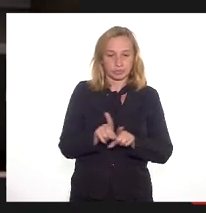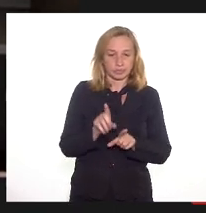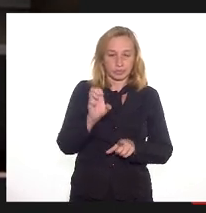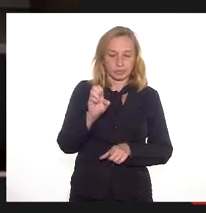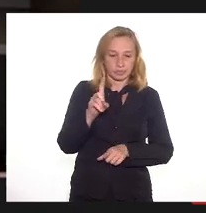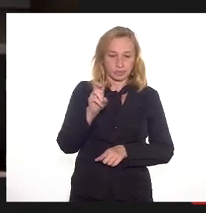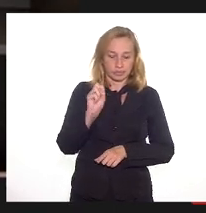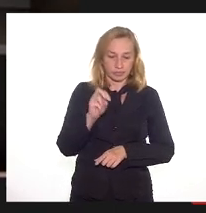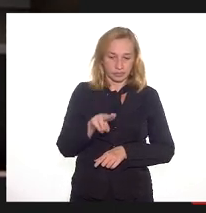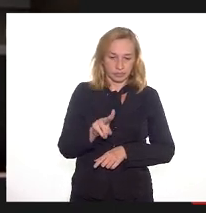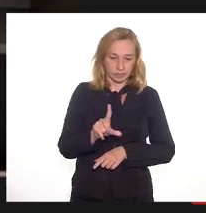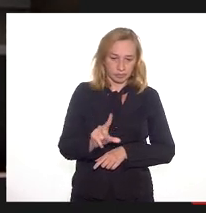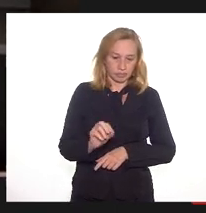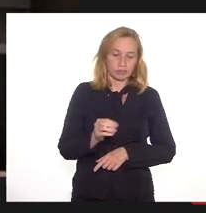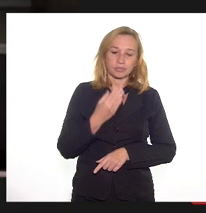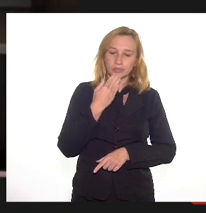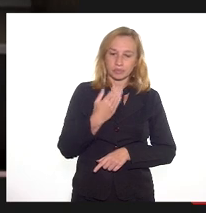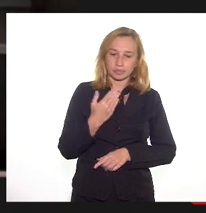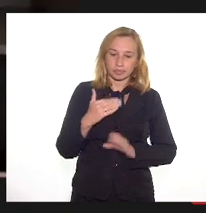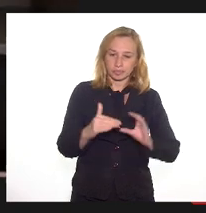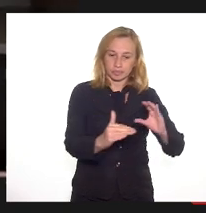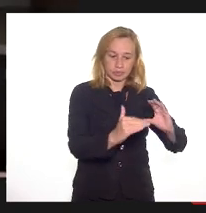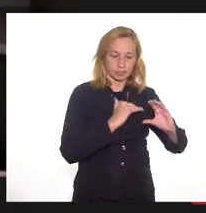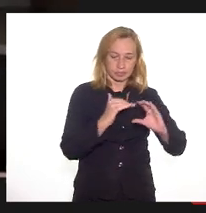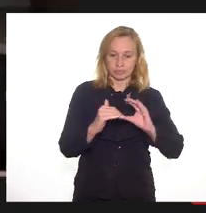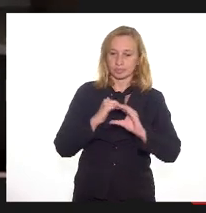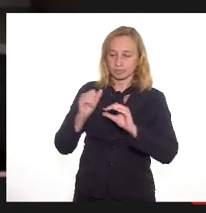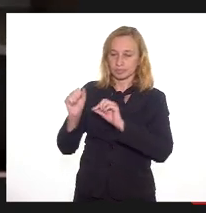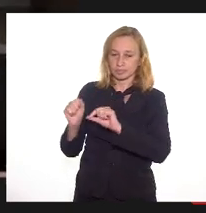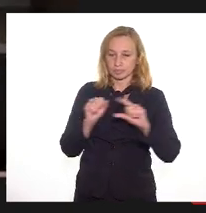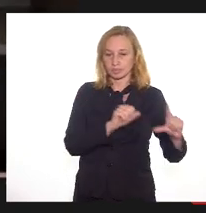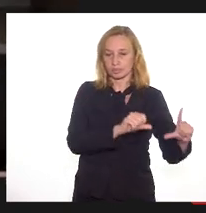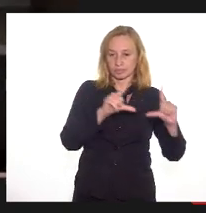para disponibilizar para nós a apresentação, né,